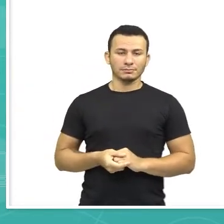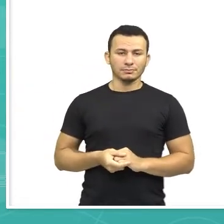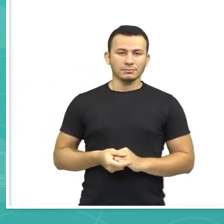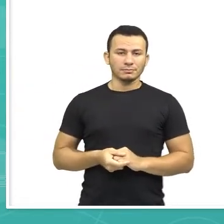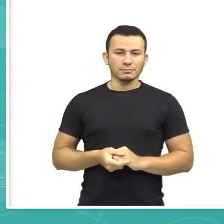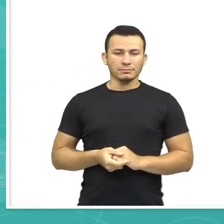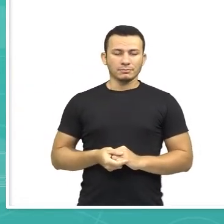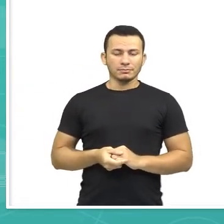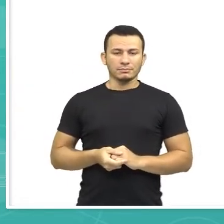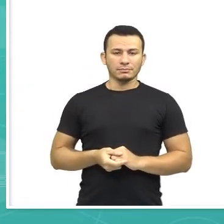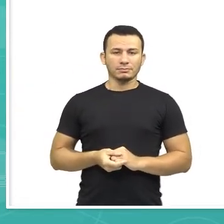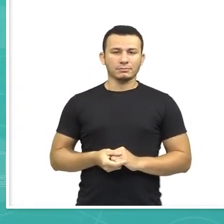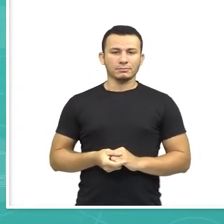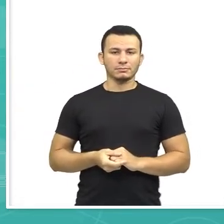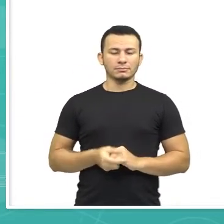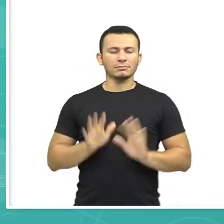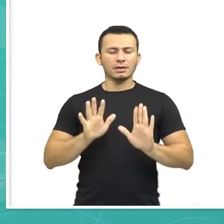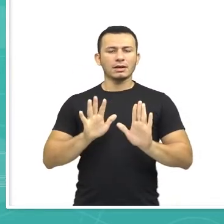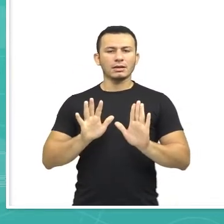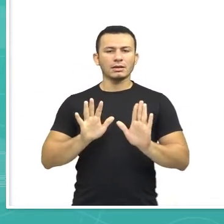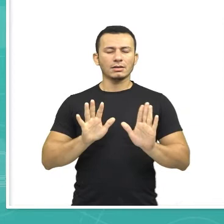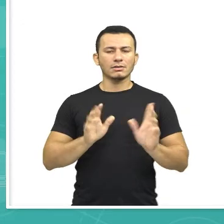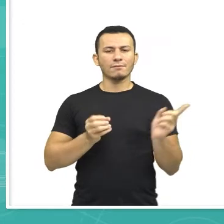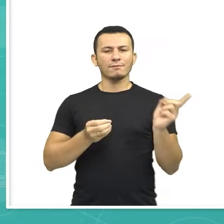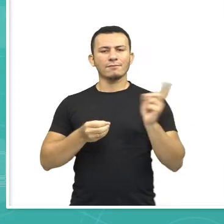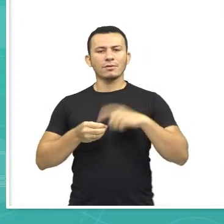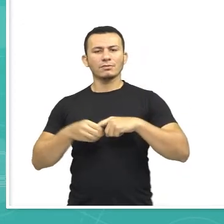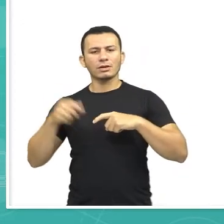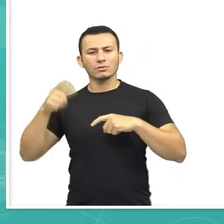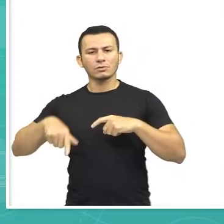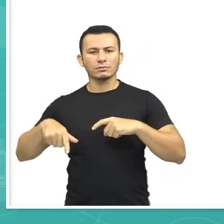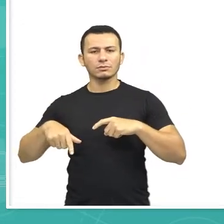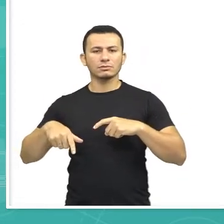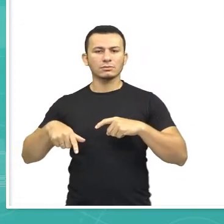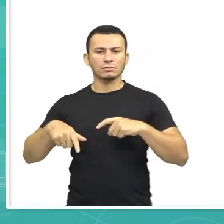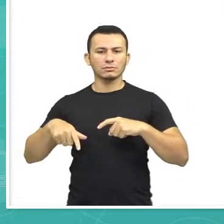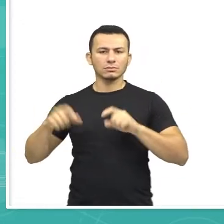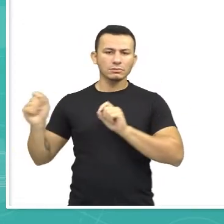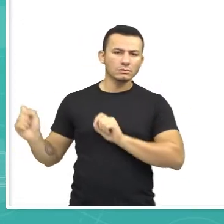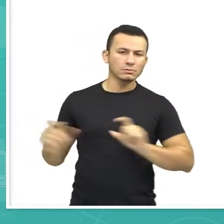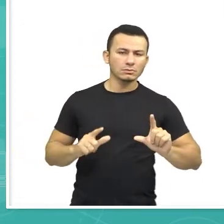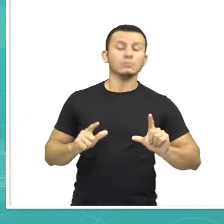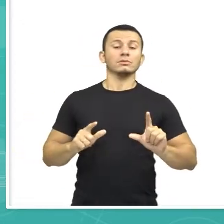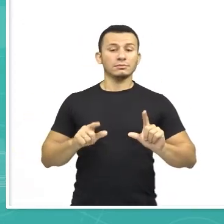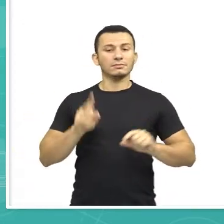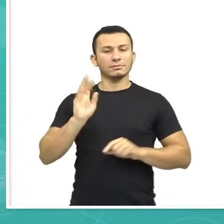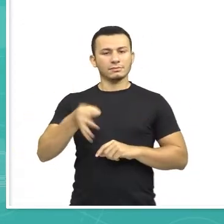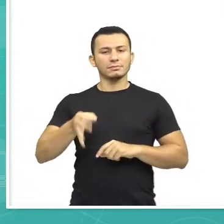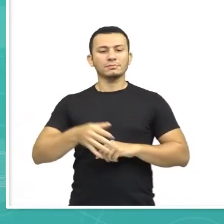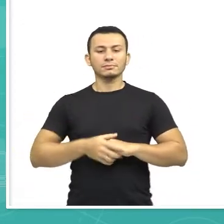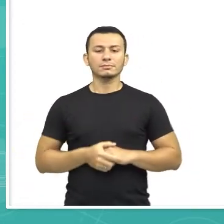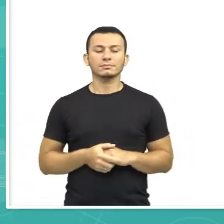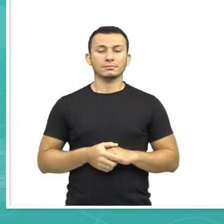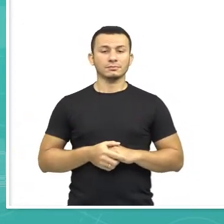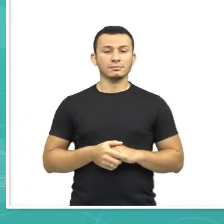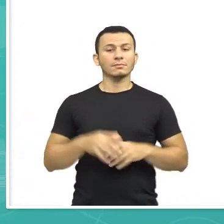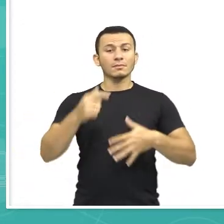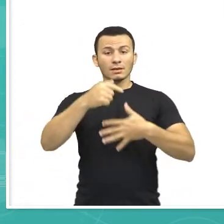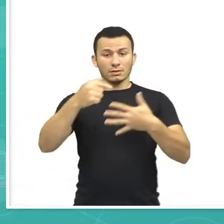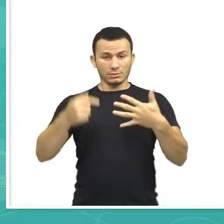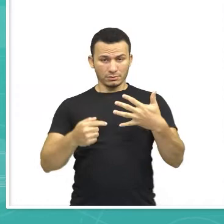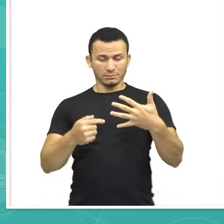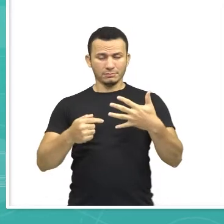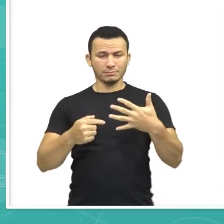temos aí, aqui, deixa eu retornar aqui, retornando, não, é isso mesmo, professor, tá aí. Pronomes como elementos de coesão, os astrônomo,